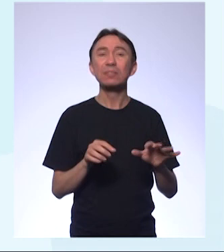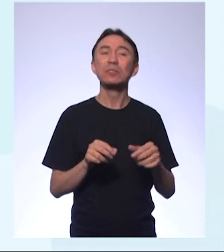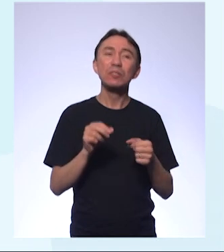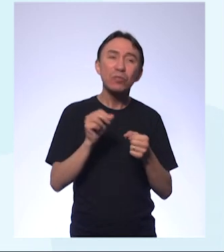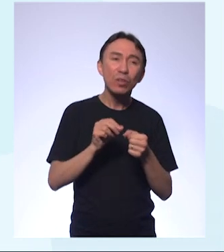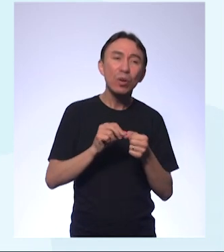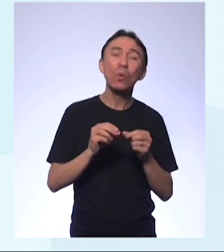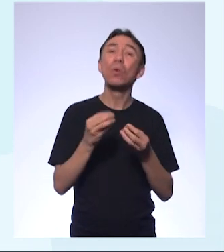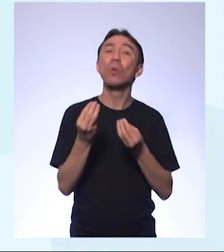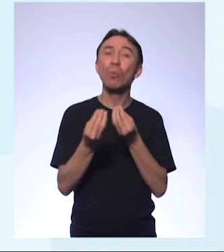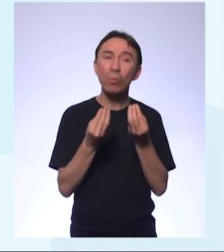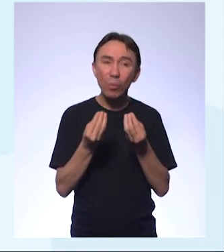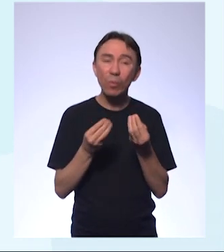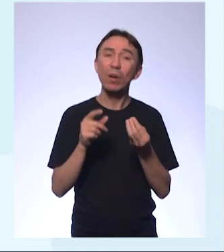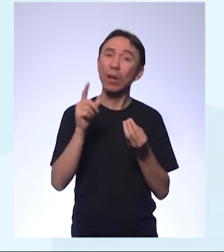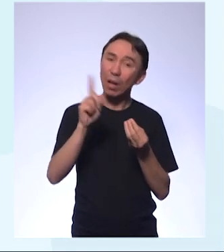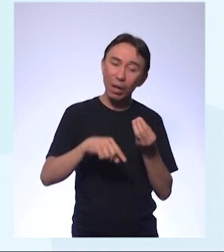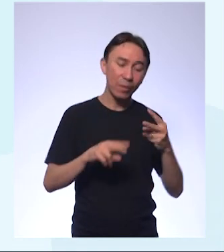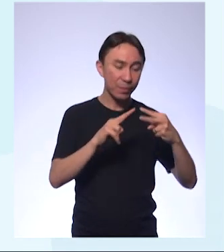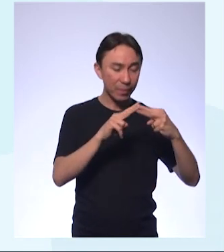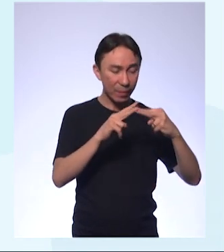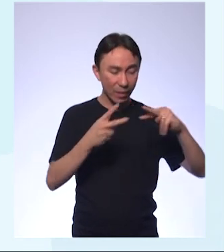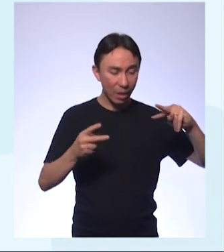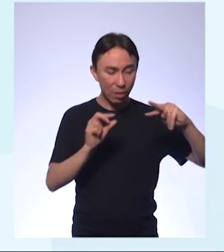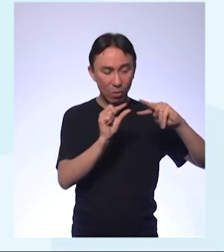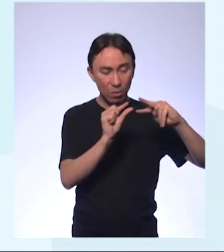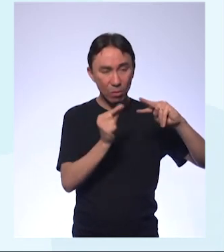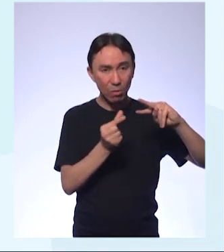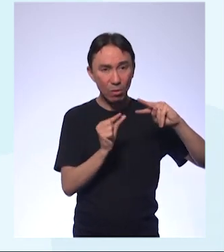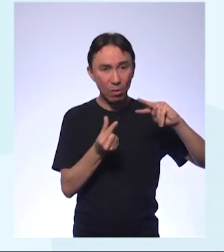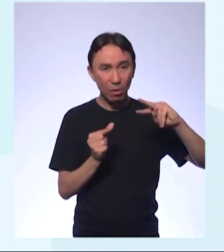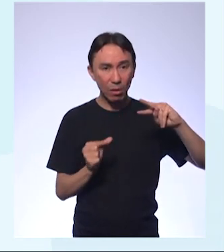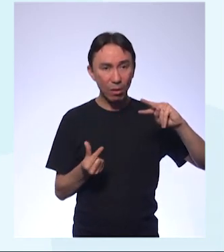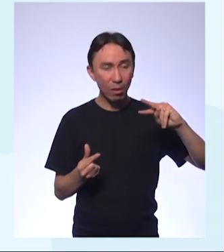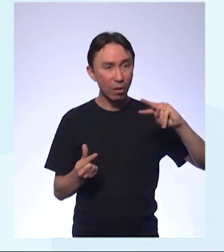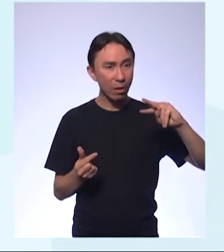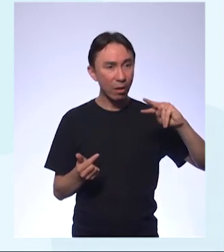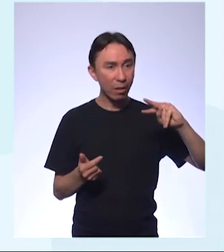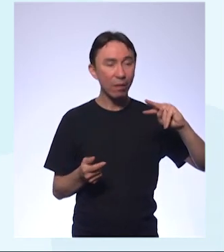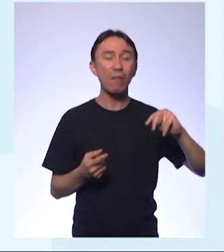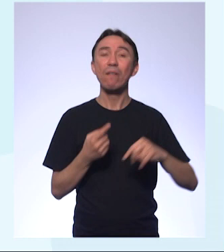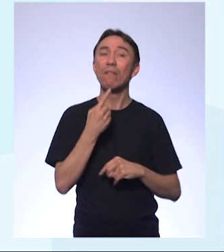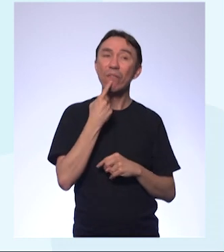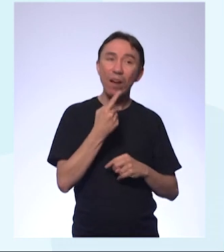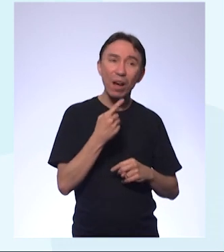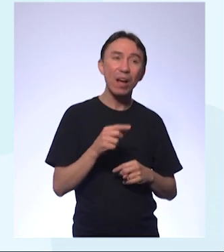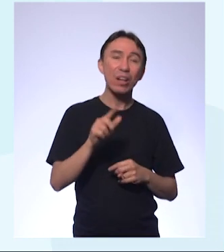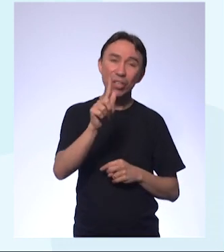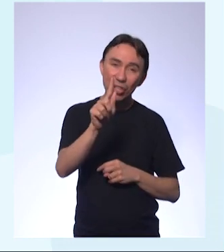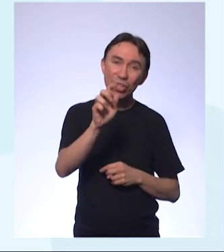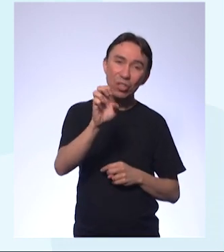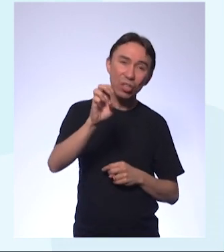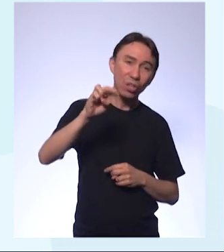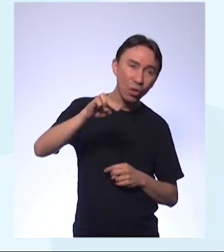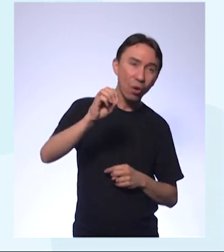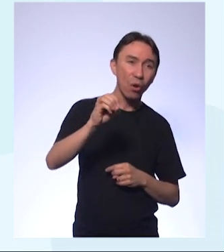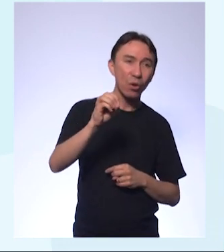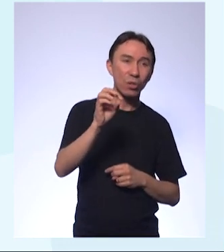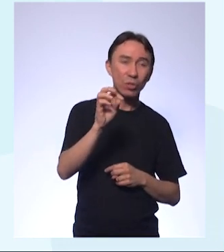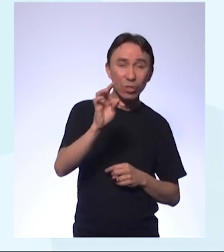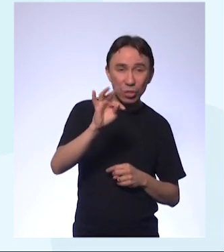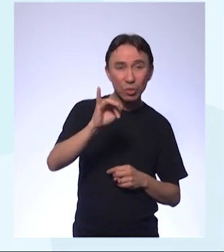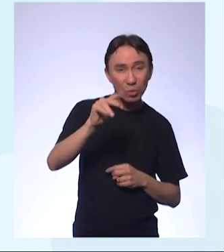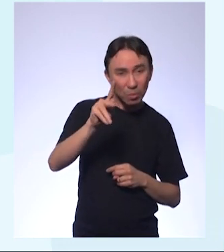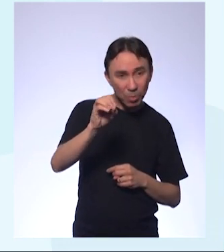ali pelos seus genes, né? Então, quando a gente fala em genótipo, a gente está falando da constituição genética do indivíduo